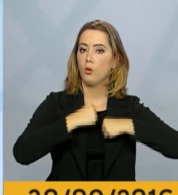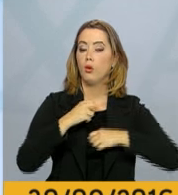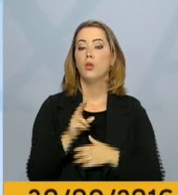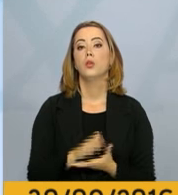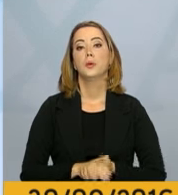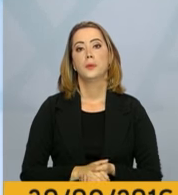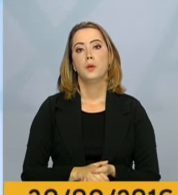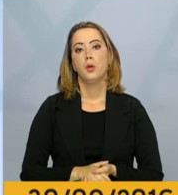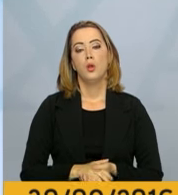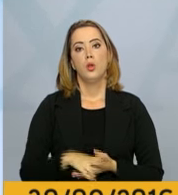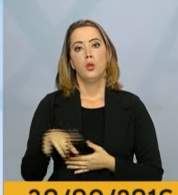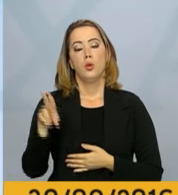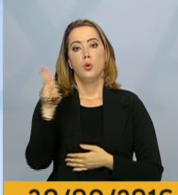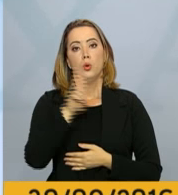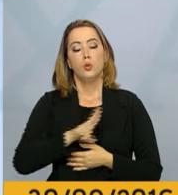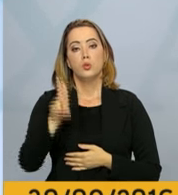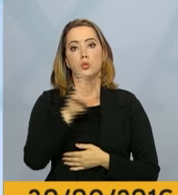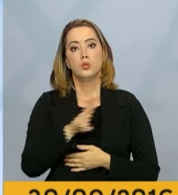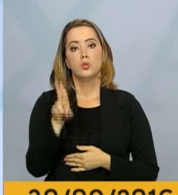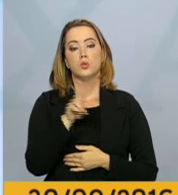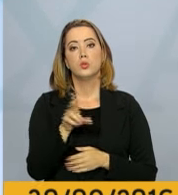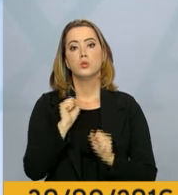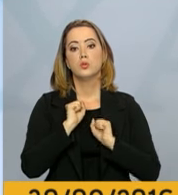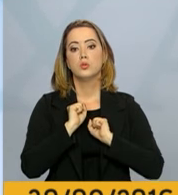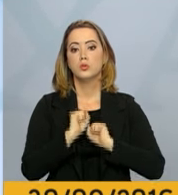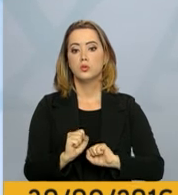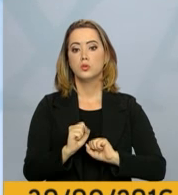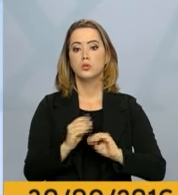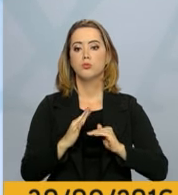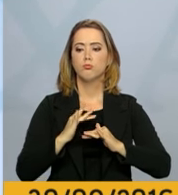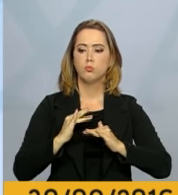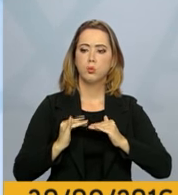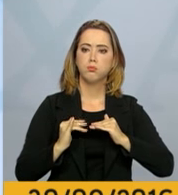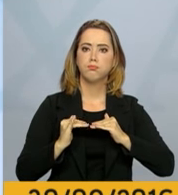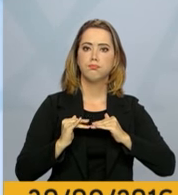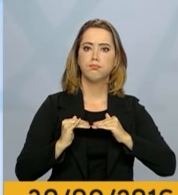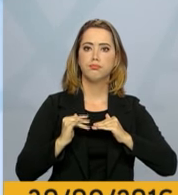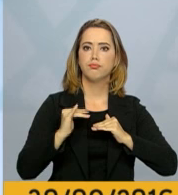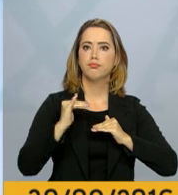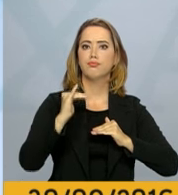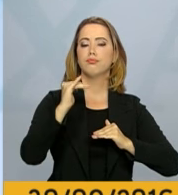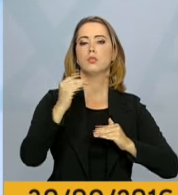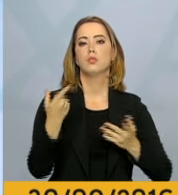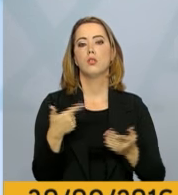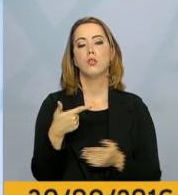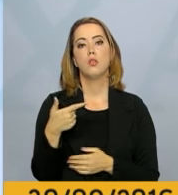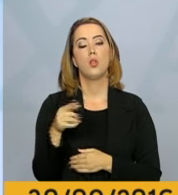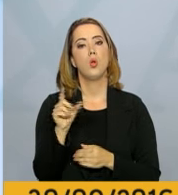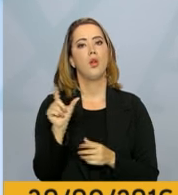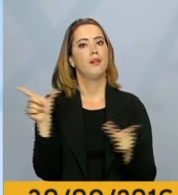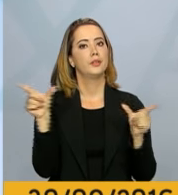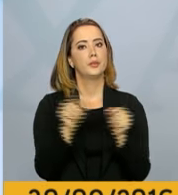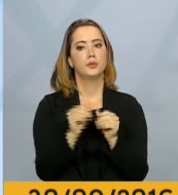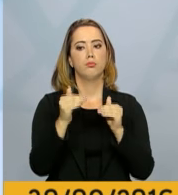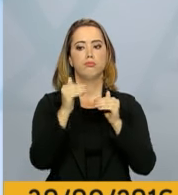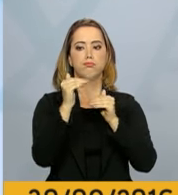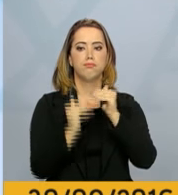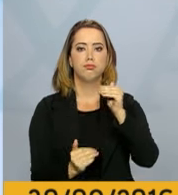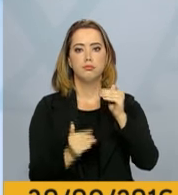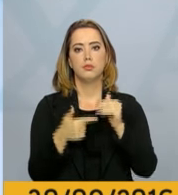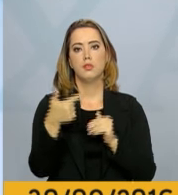da capacidade instalada atingiu o mínimo histórico de 76%, quase